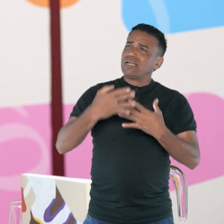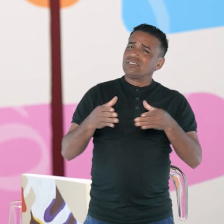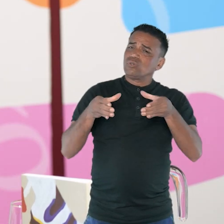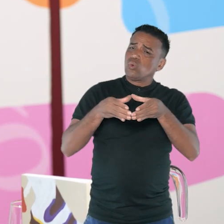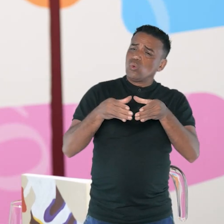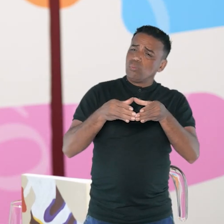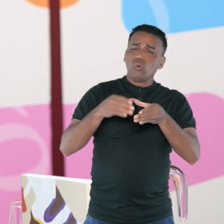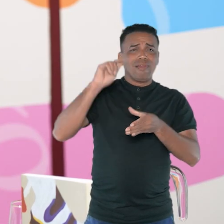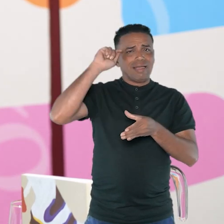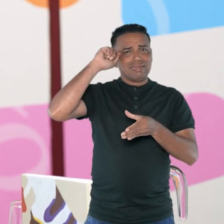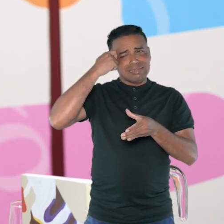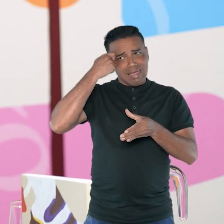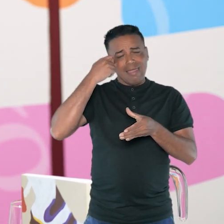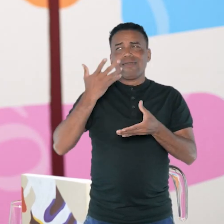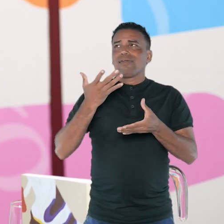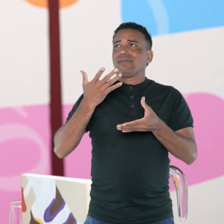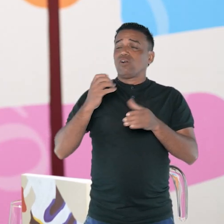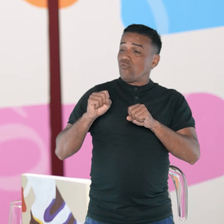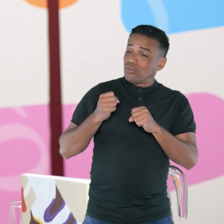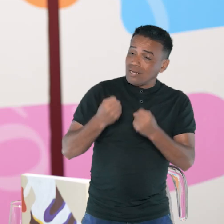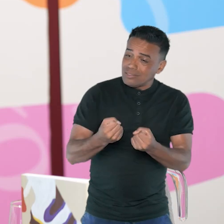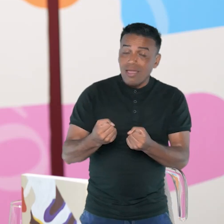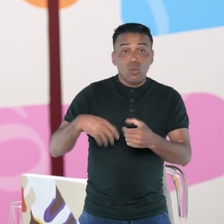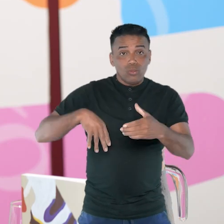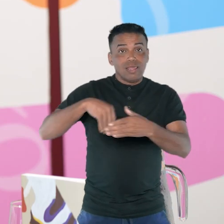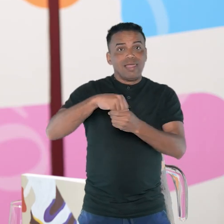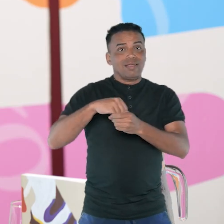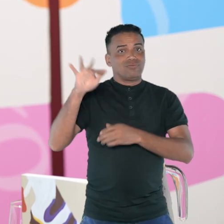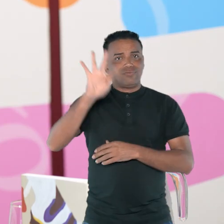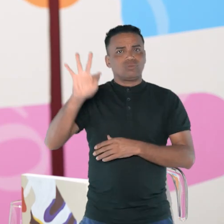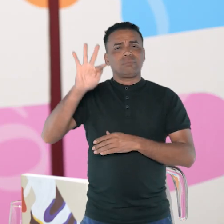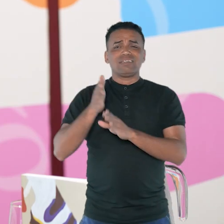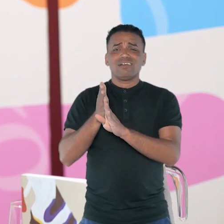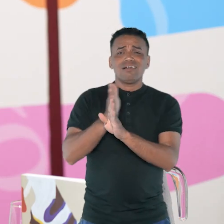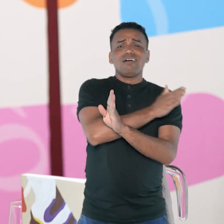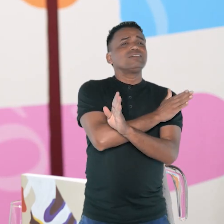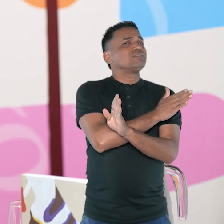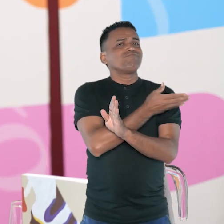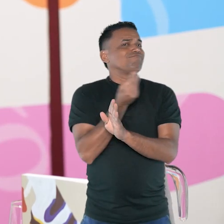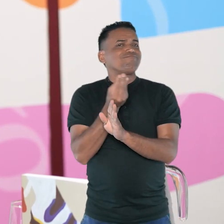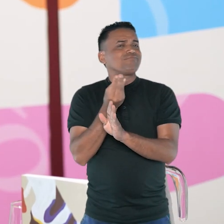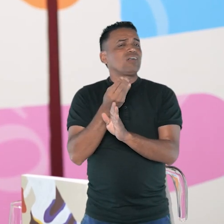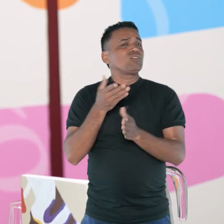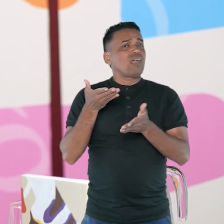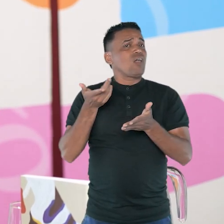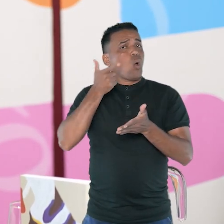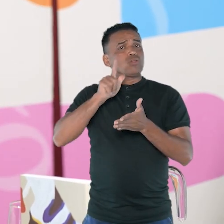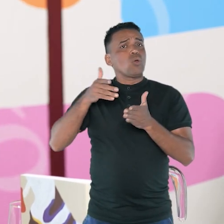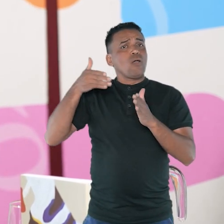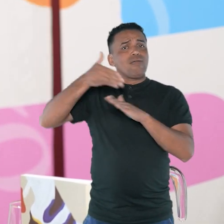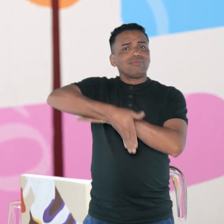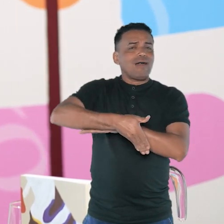te fortaleceu muito dentro do processo, né, da faculdade. Mas como que foi antes? Como que a Andressa chegou na faculdade? Qual que